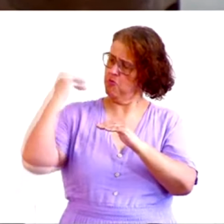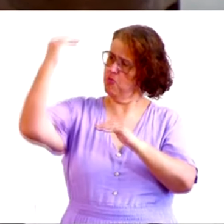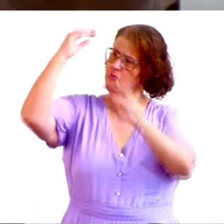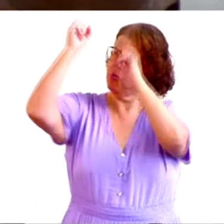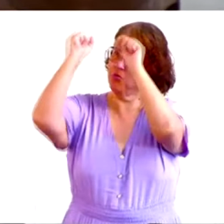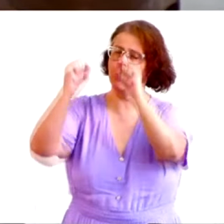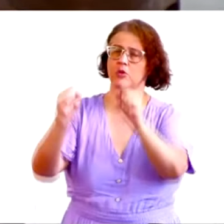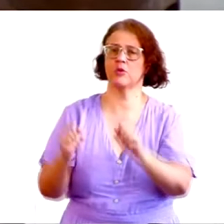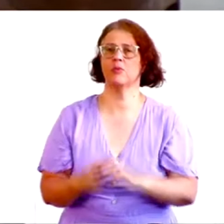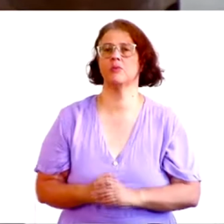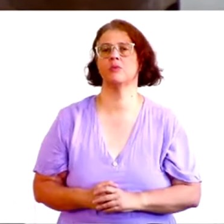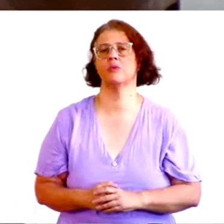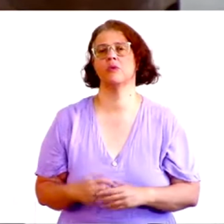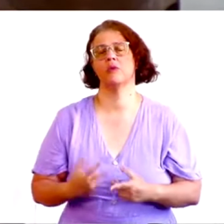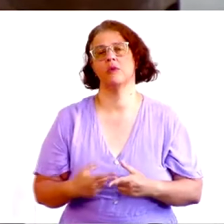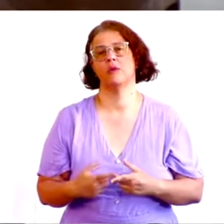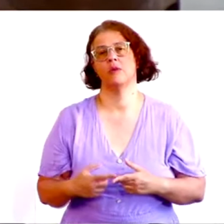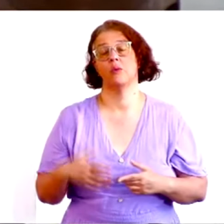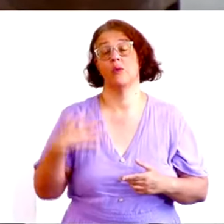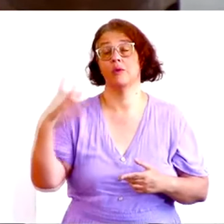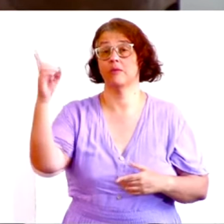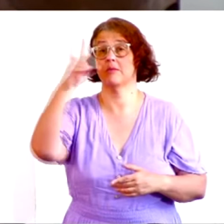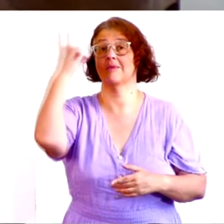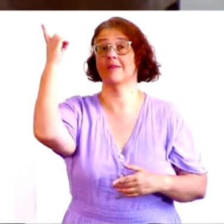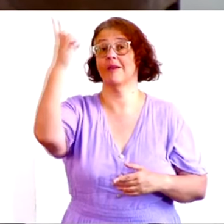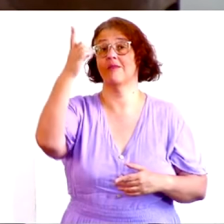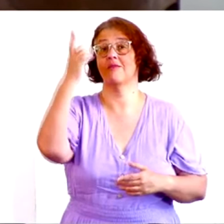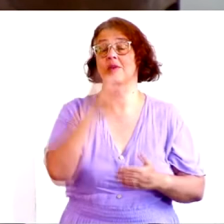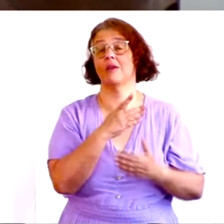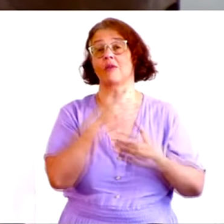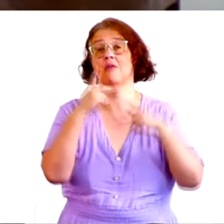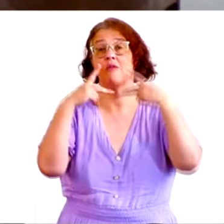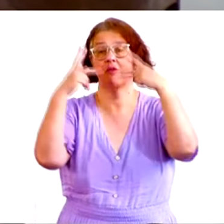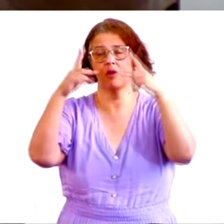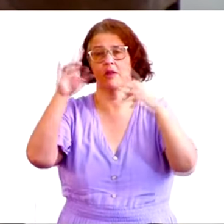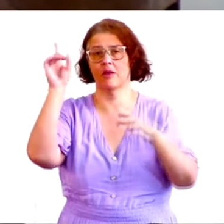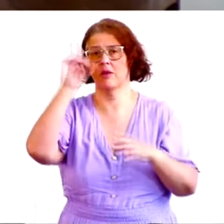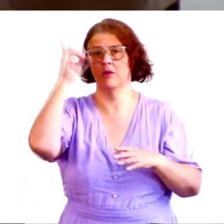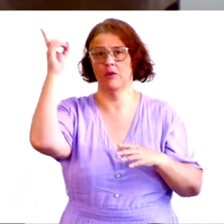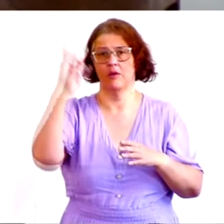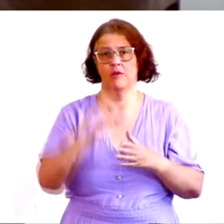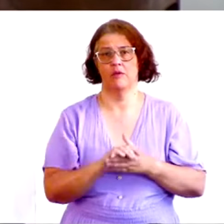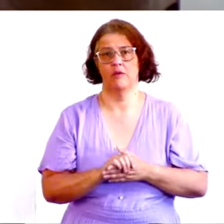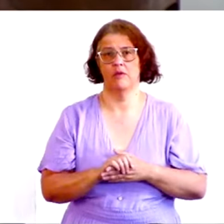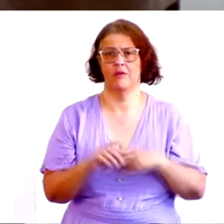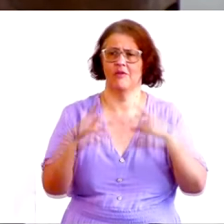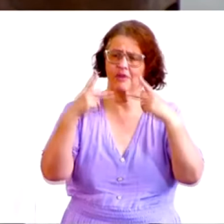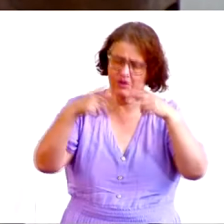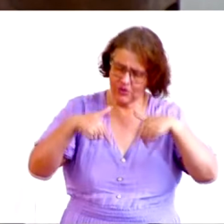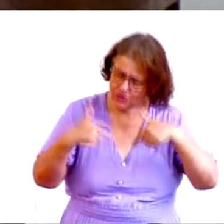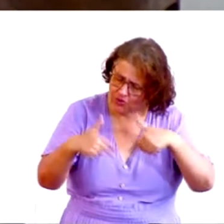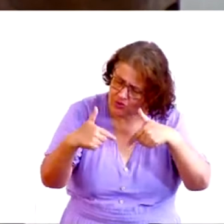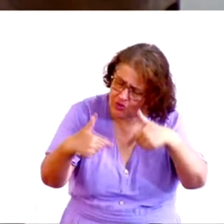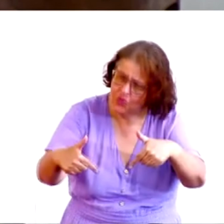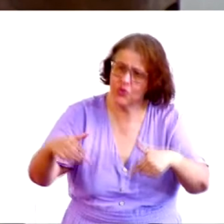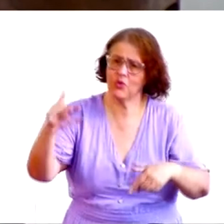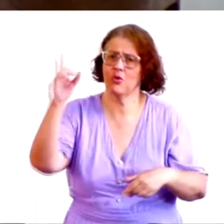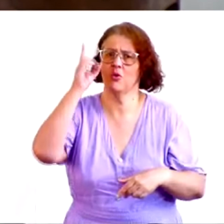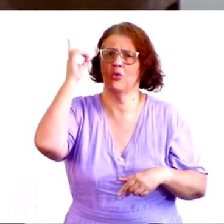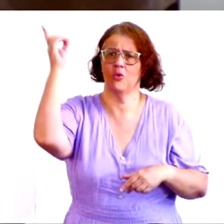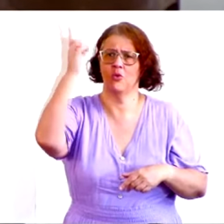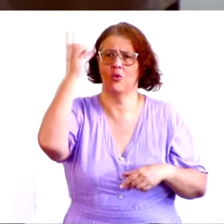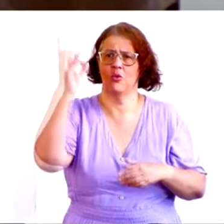quando Davi Conversando com Deus em meio a uma luta que ele tinha estava programa